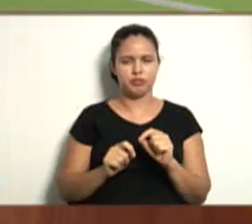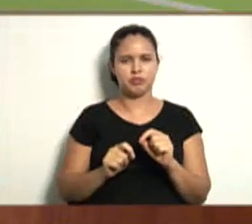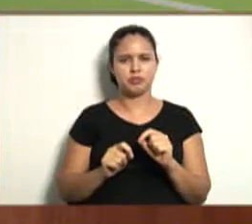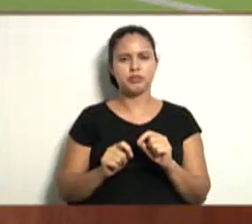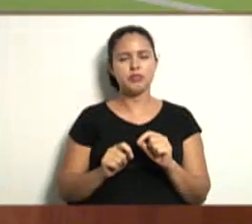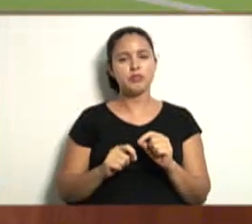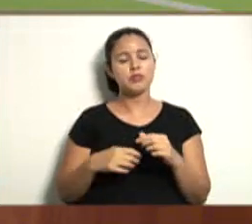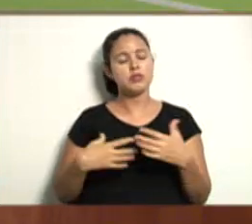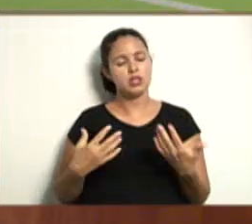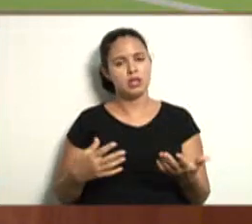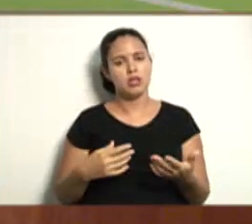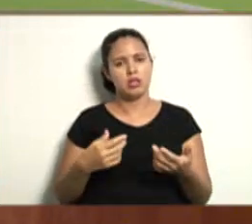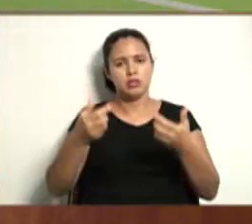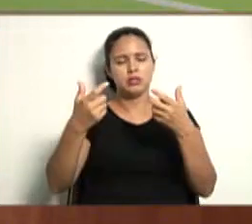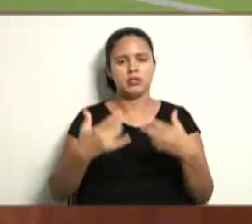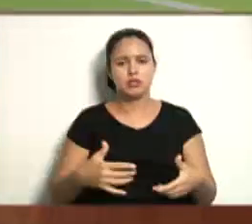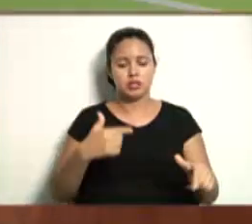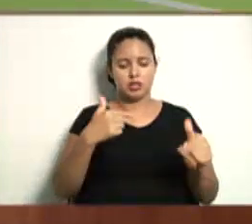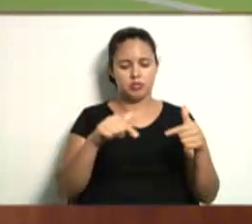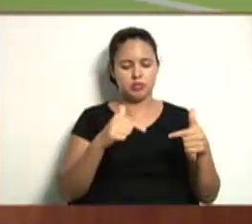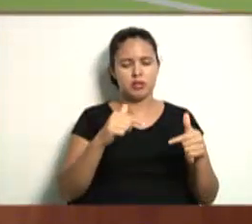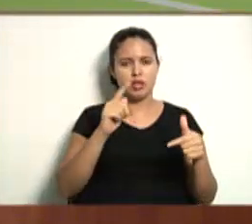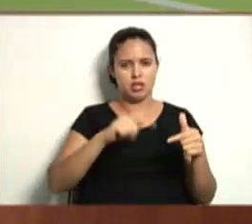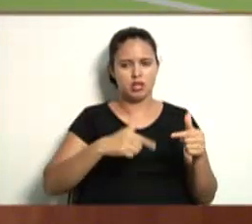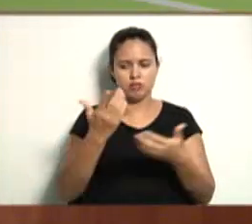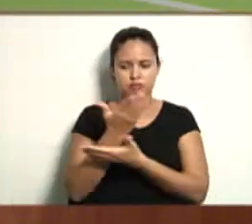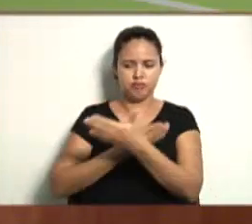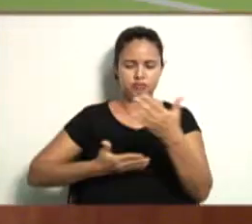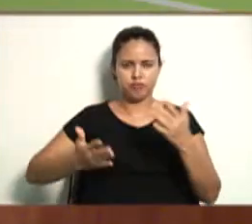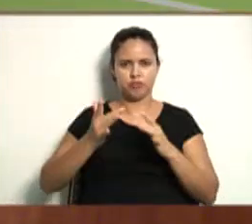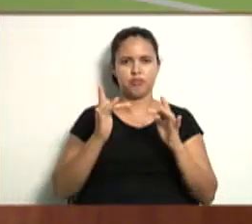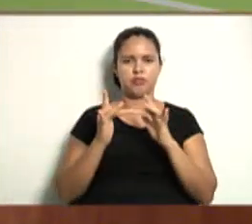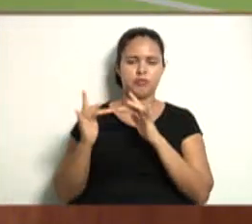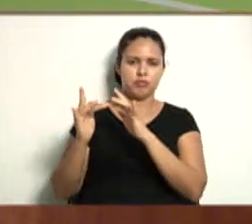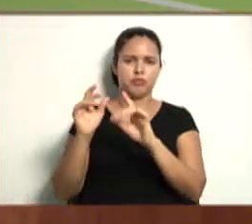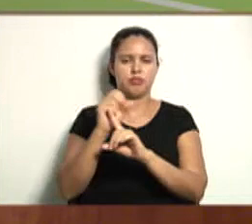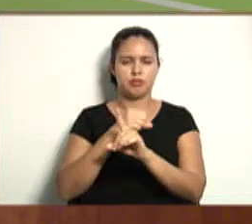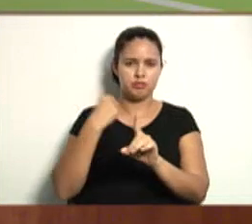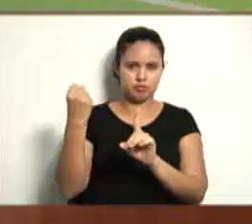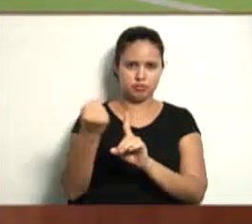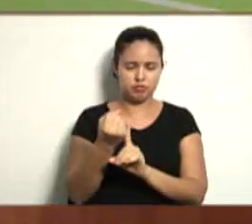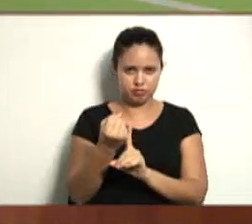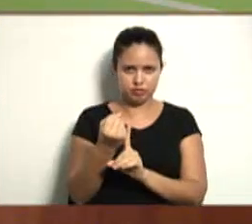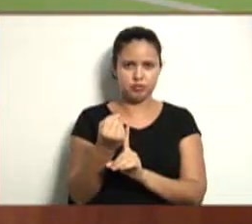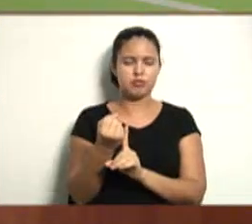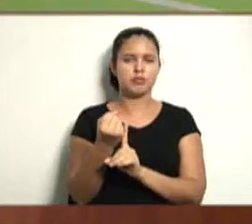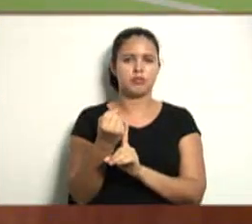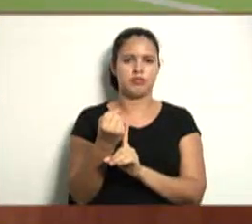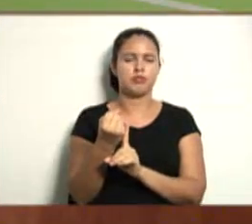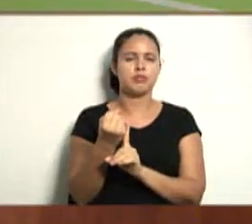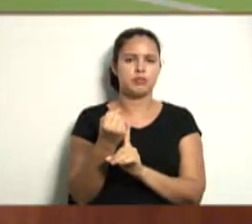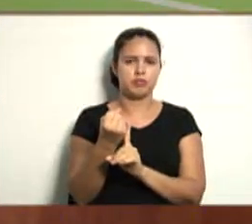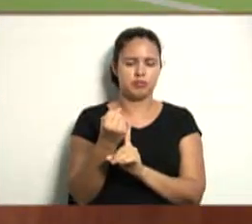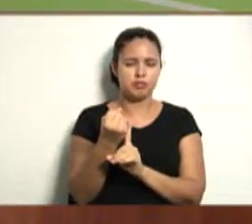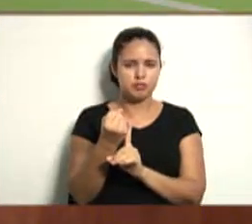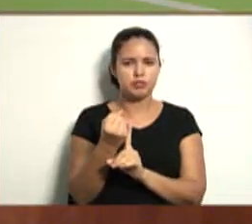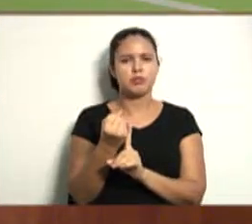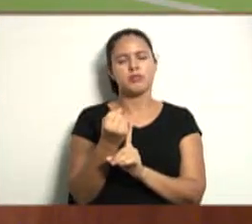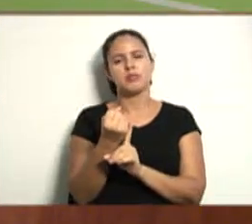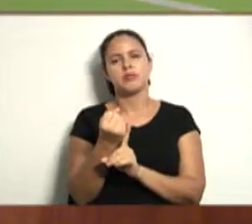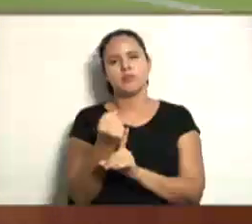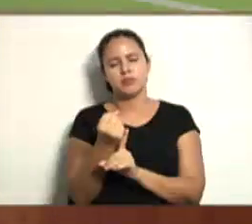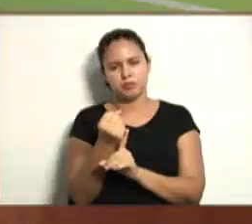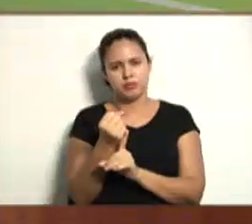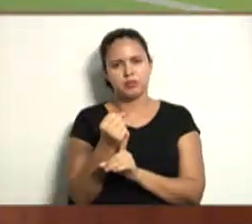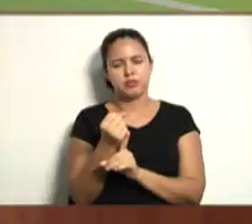postando. Dizemos que trabalho é uma relação social. Já a última questão, né? Isso. Então,